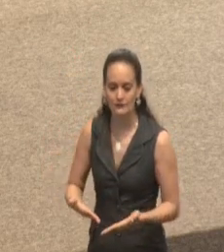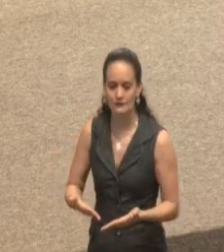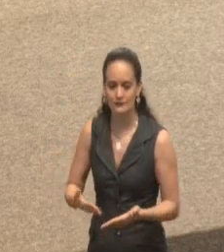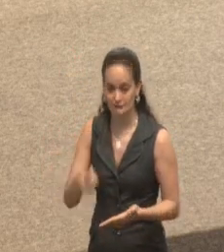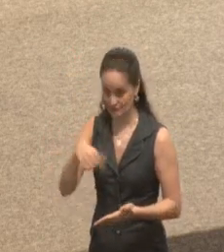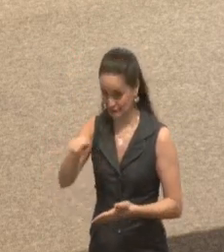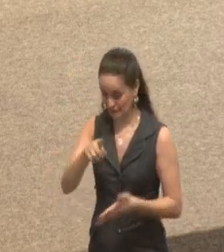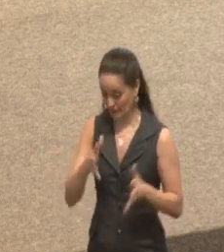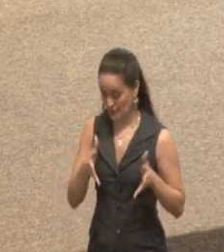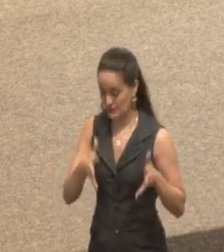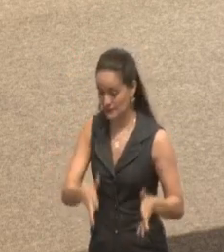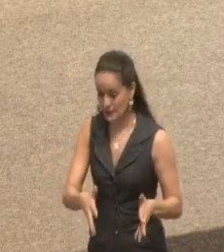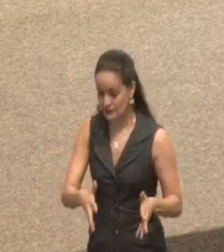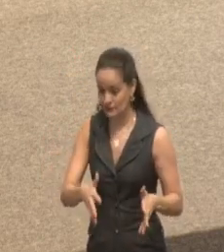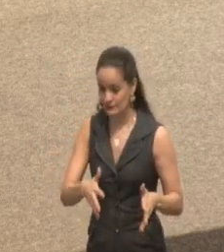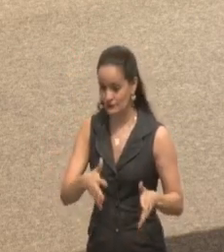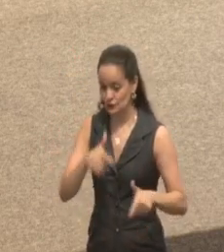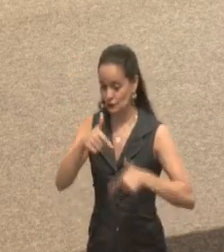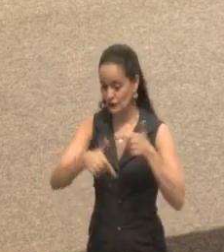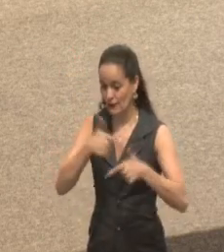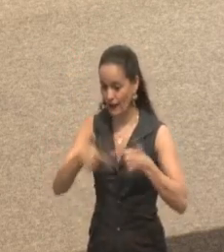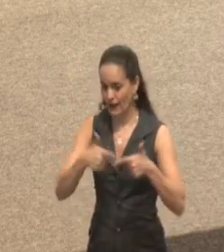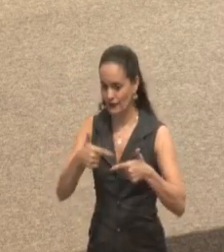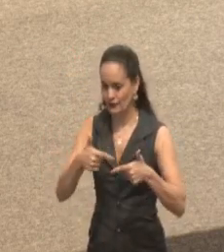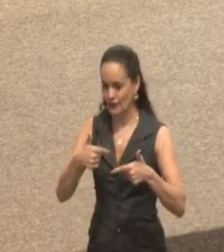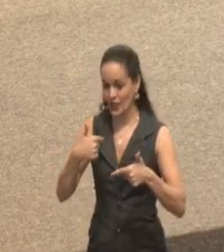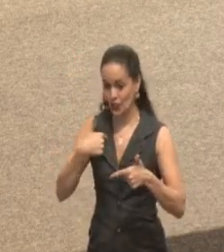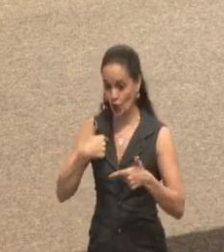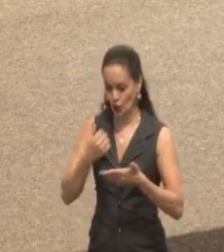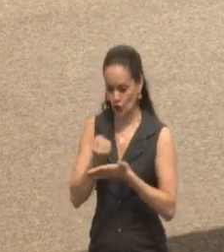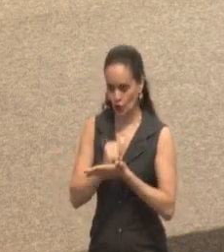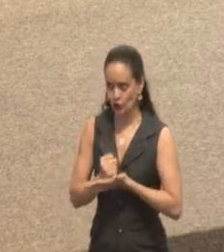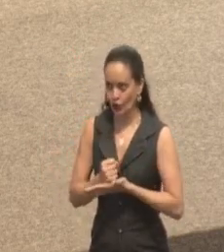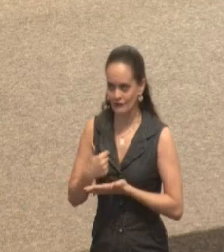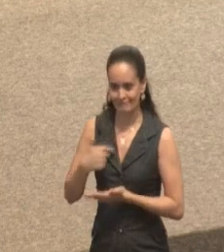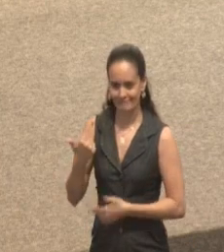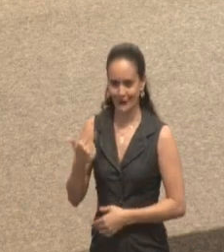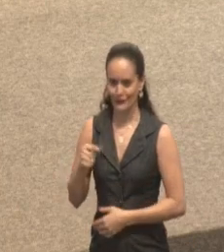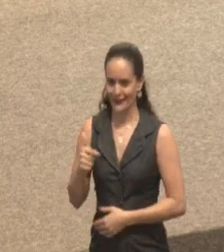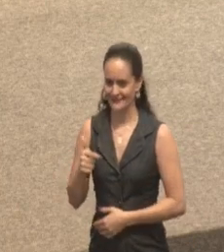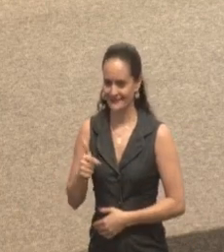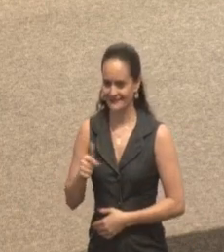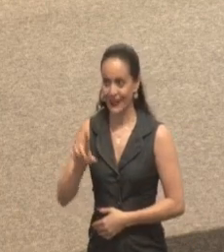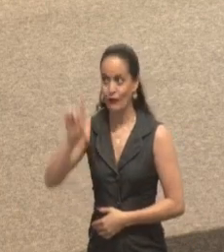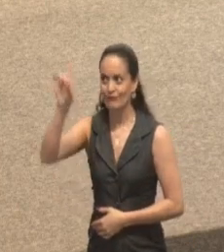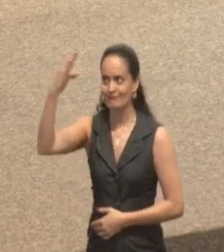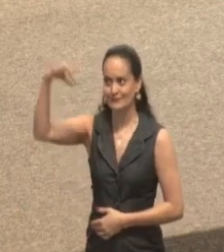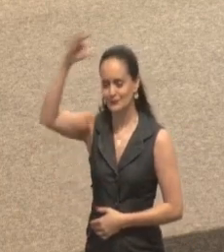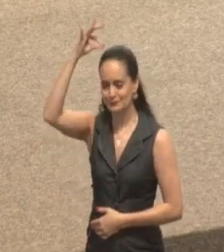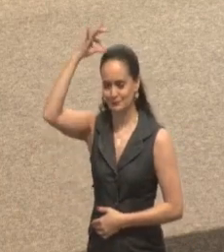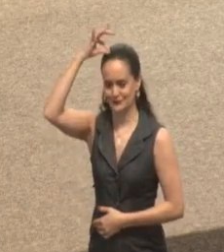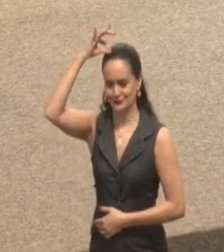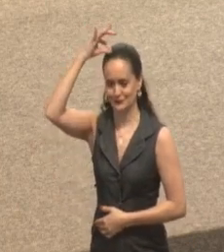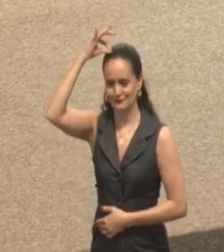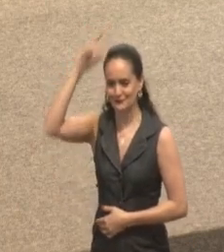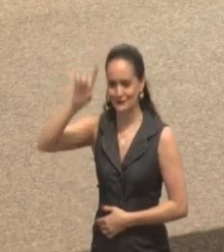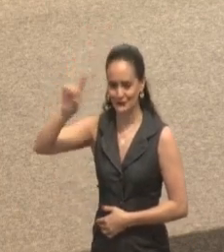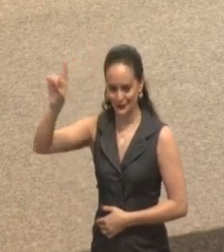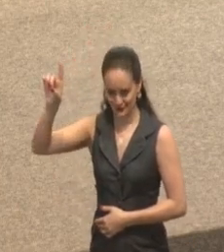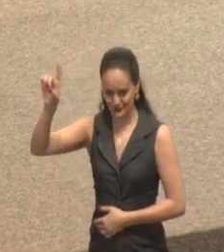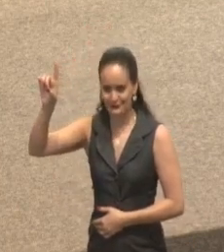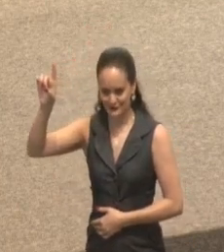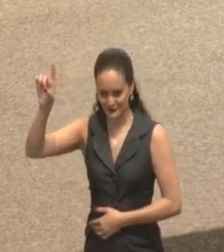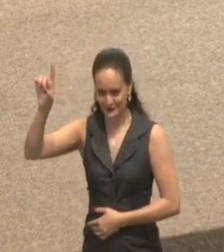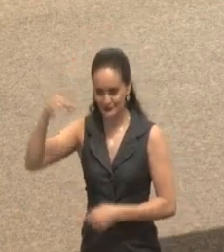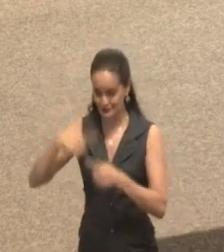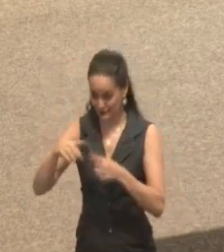participando de uma obra que nós não temos controle sobre ela, porque é uma obra do Espírito Santo de Deus. Sabe